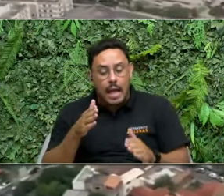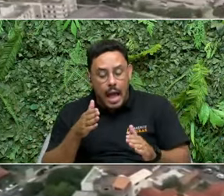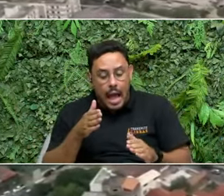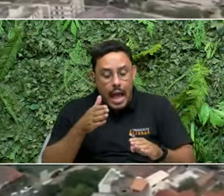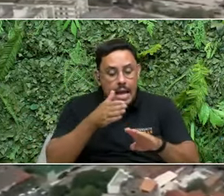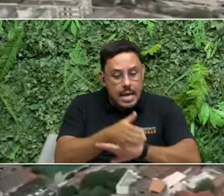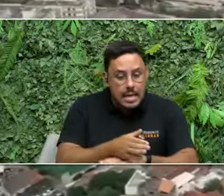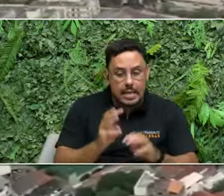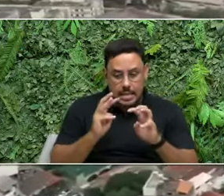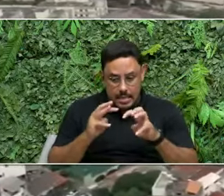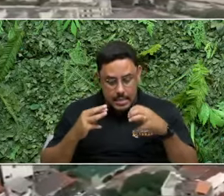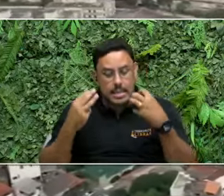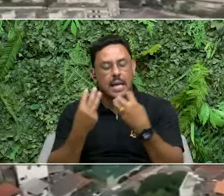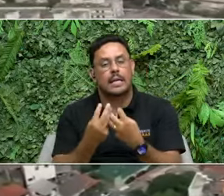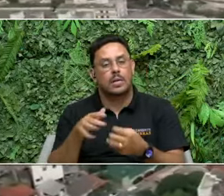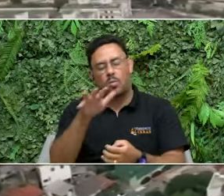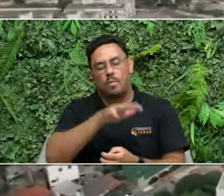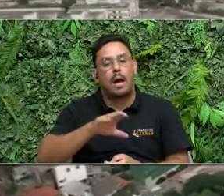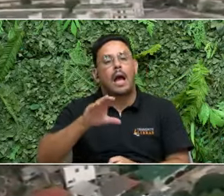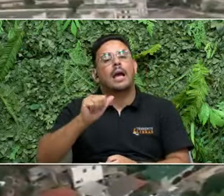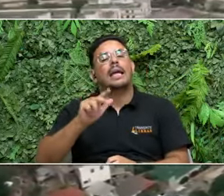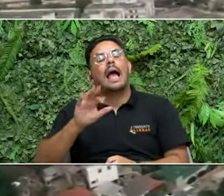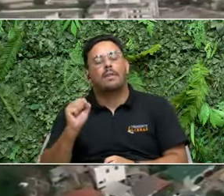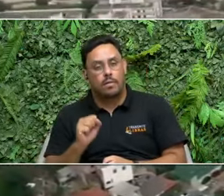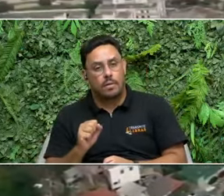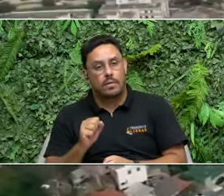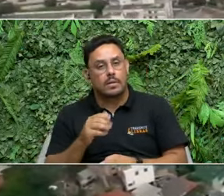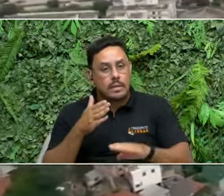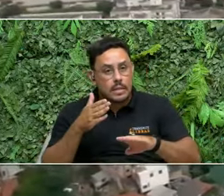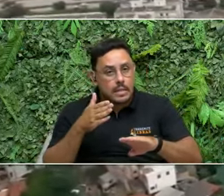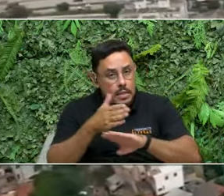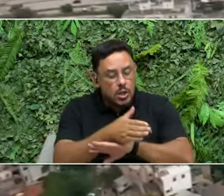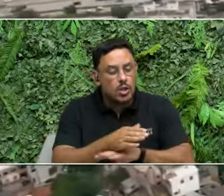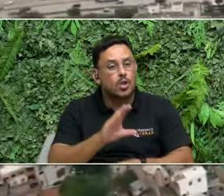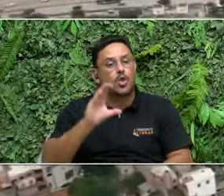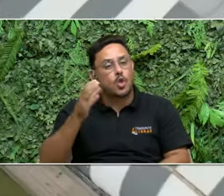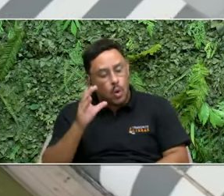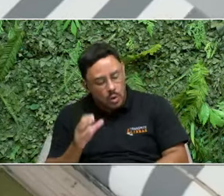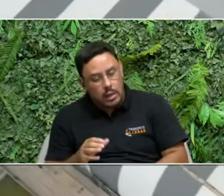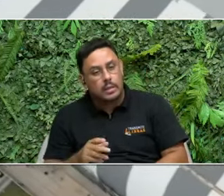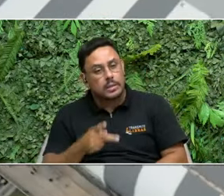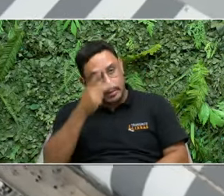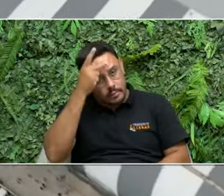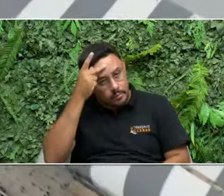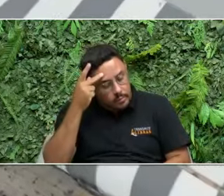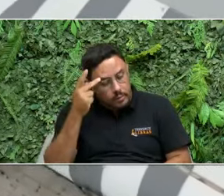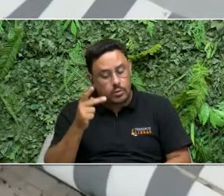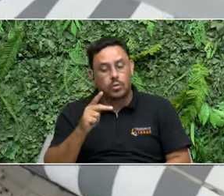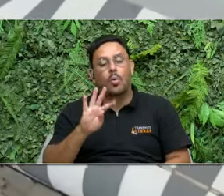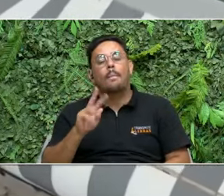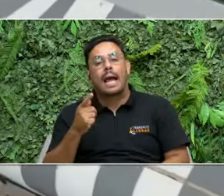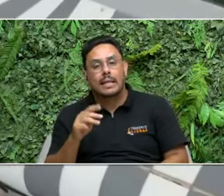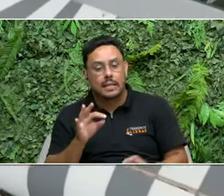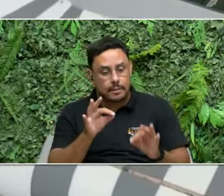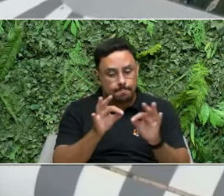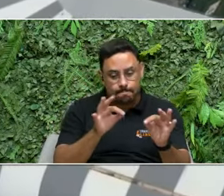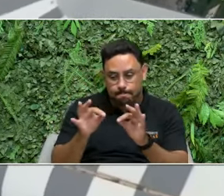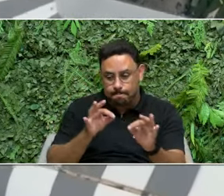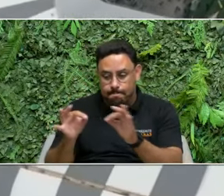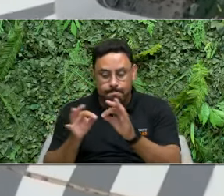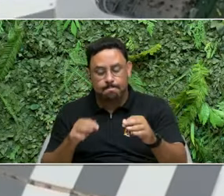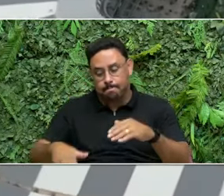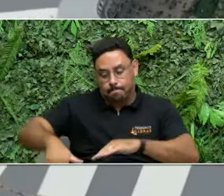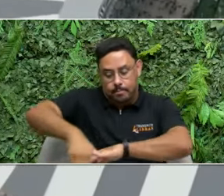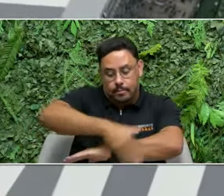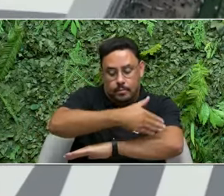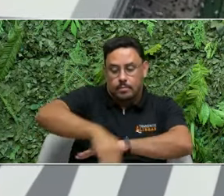à Arena do Galo já no bairro Califórnia isso na pista sentido Contagem viu agentes da BH Trans estão por aqui organizando o trânsito as vias locais aqui do bairro